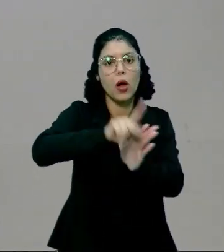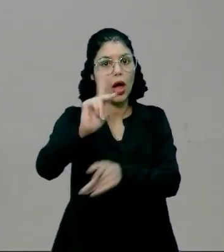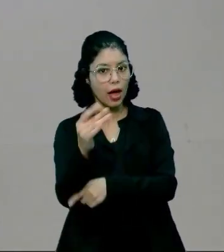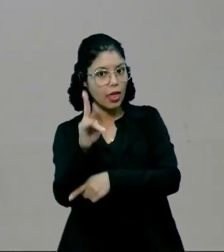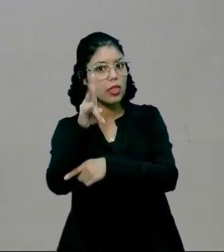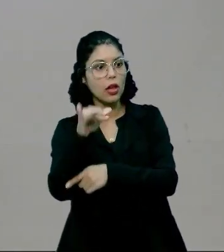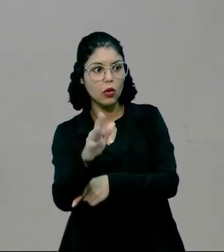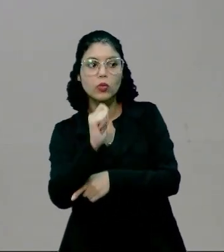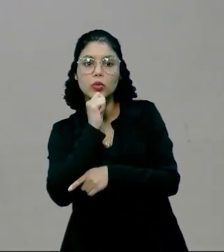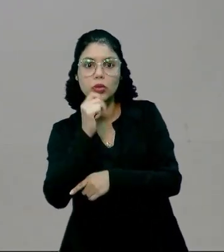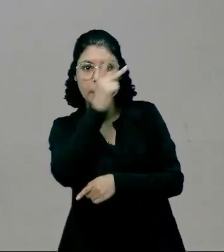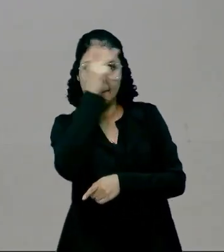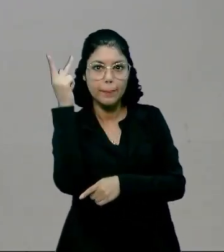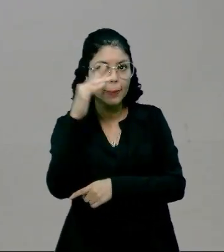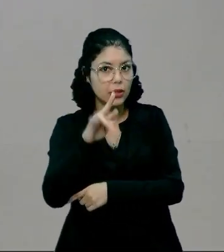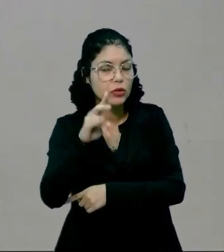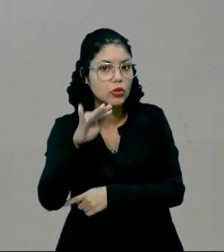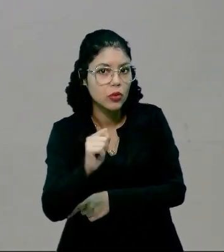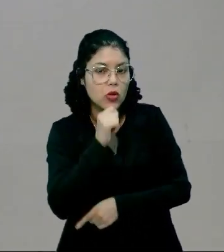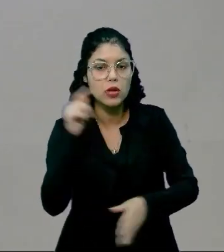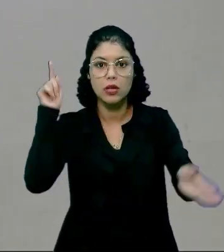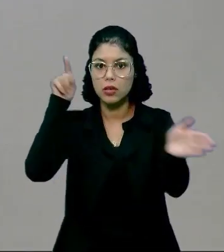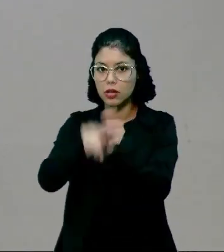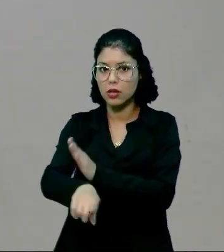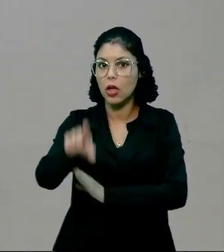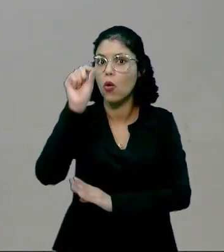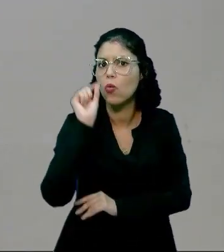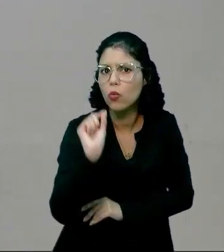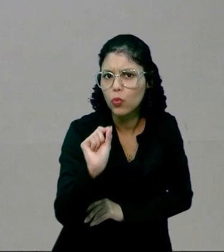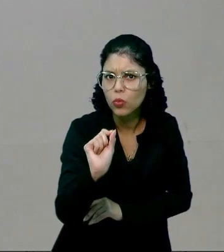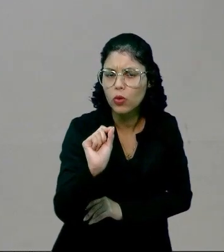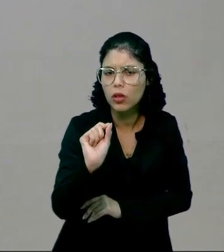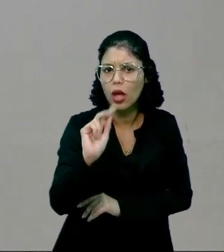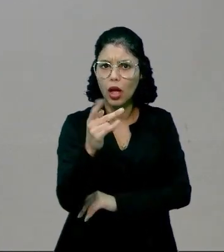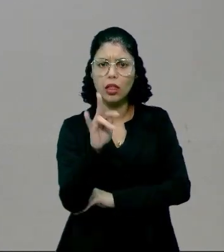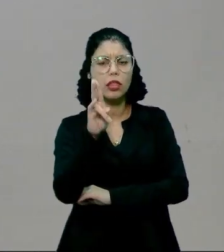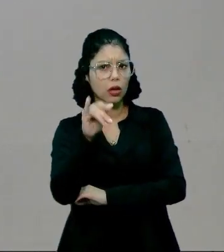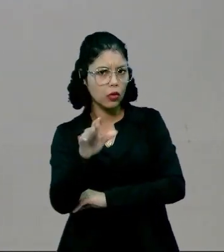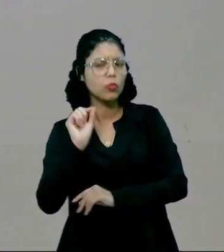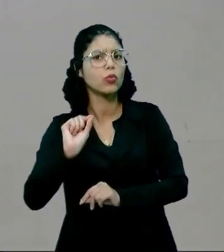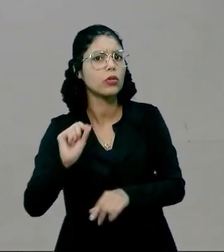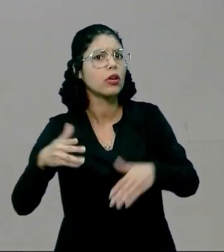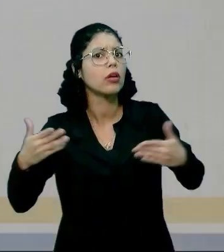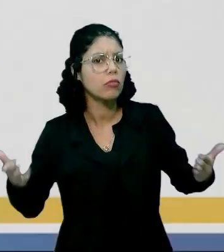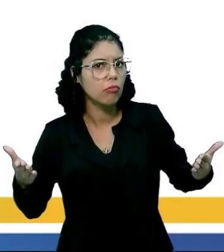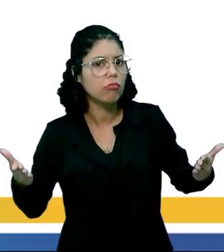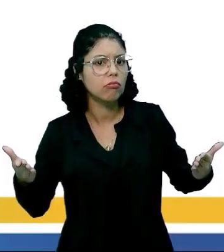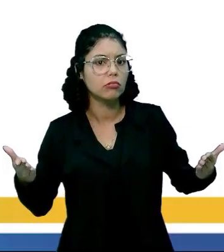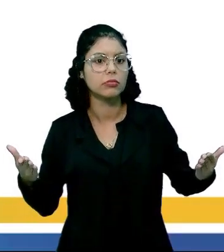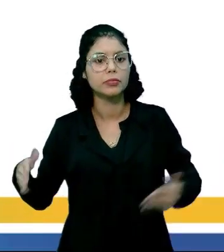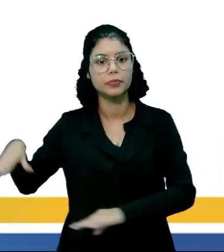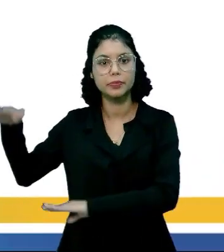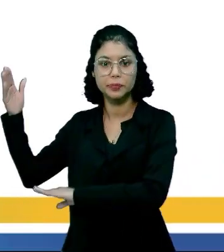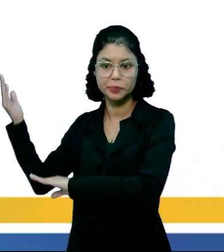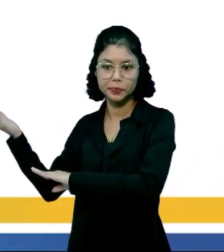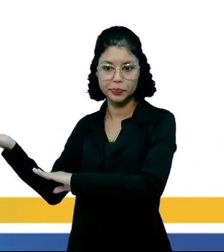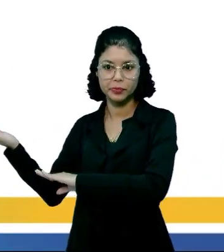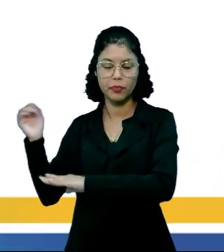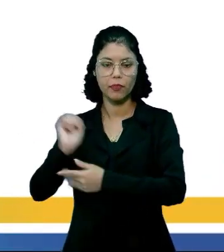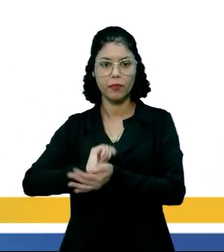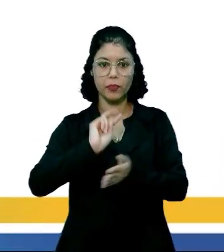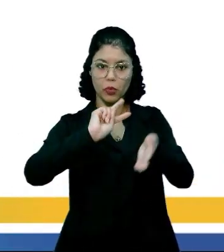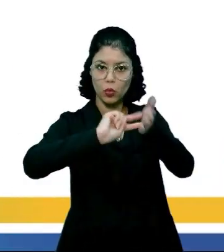de Fernando Pessoa. E eis a pergunta, o que é um heterônimo, não é? E aí eu trouxe para vocês